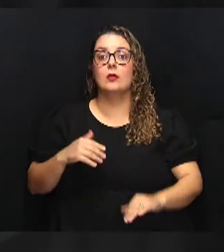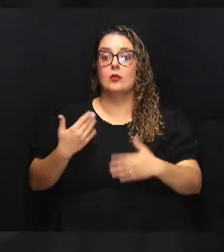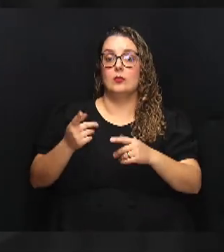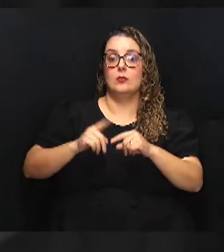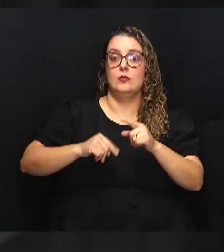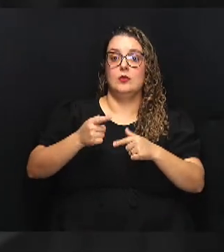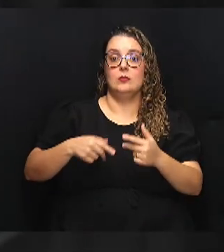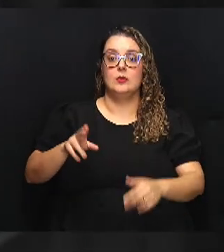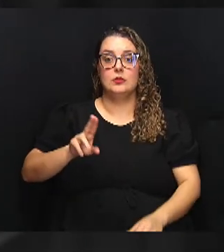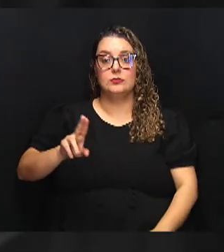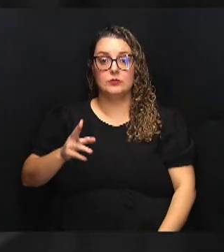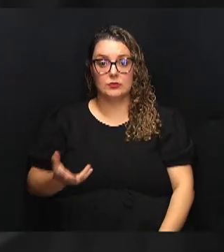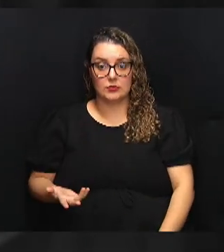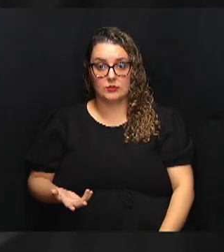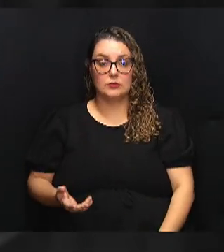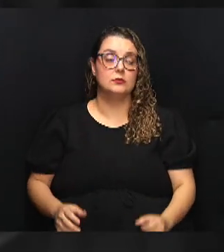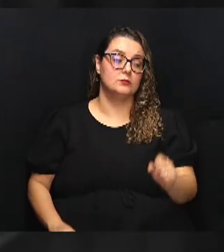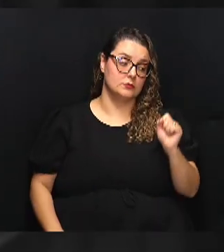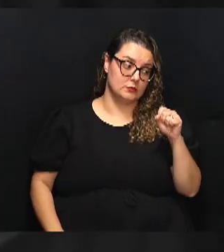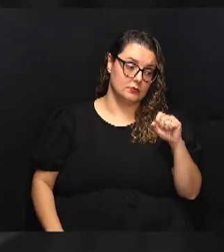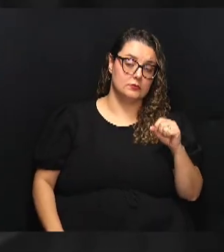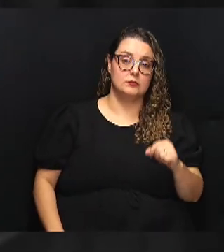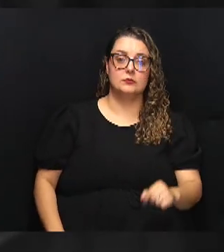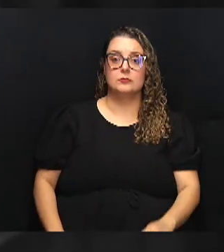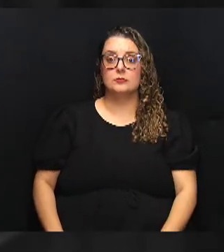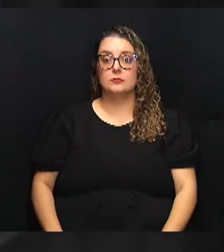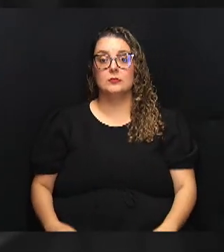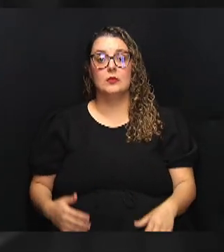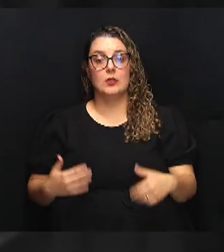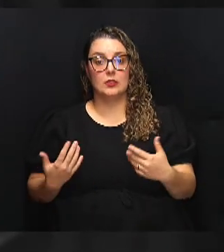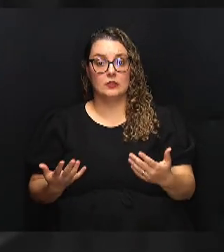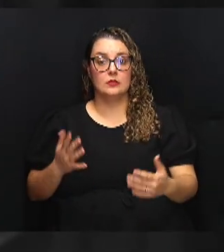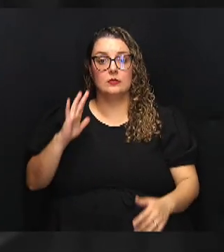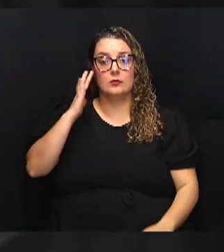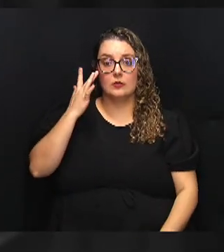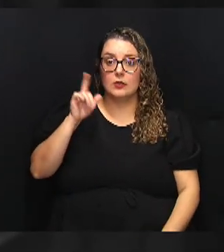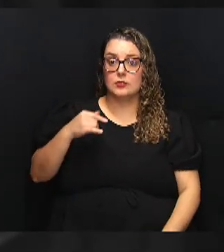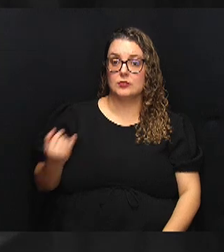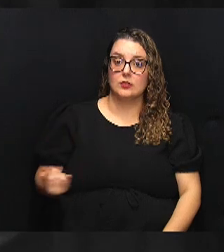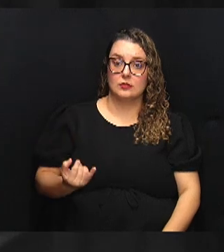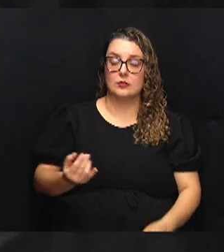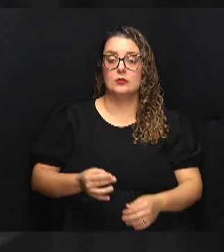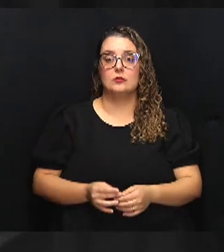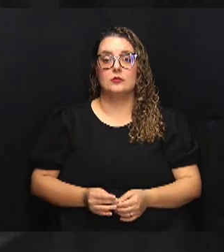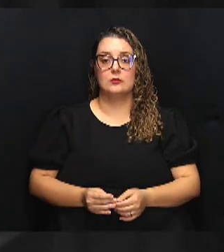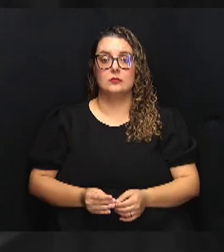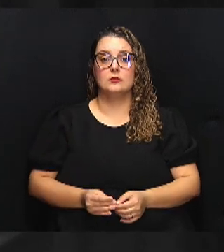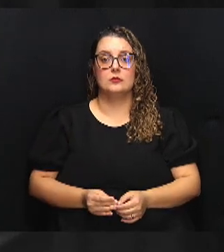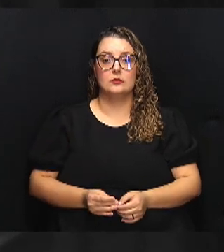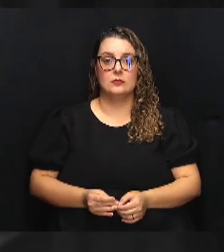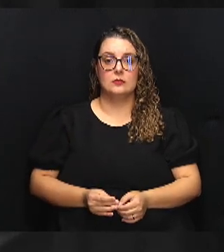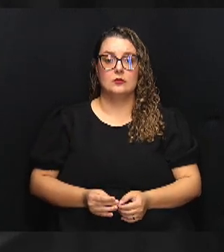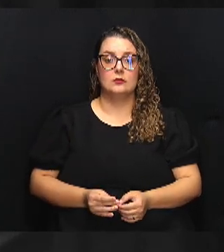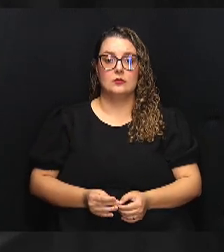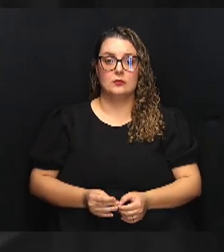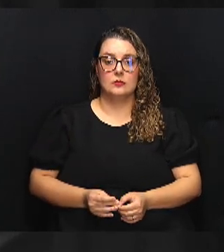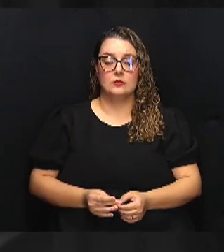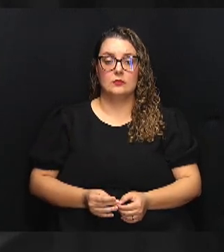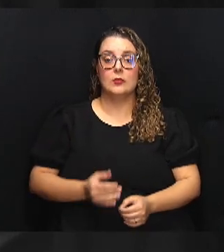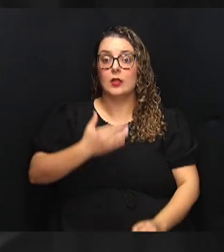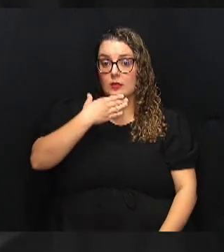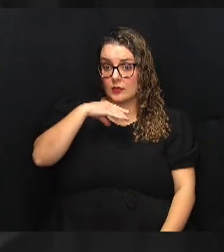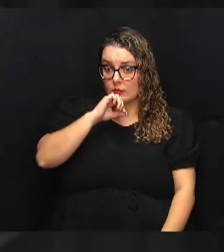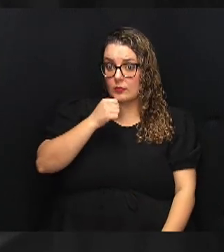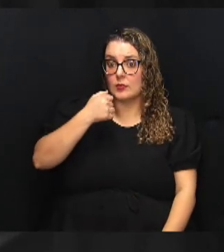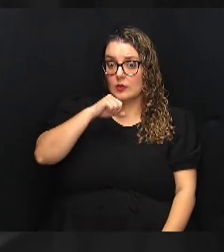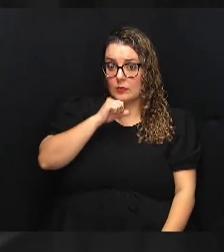materiais que vão ser utilizados? Né? Então, eu acho que isso é fundamental para que o pai também